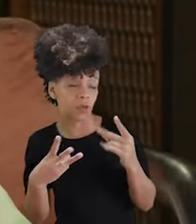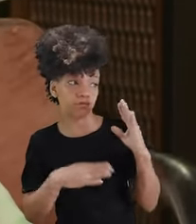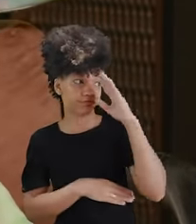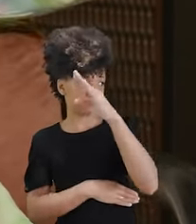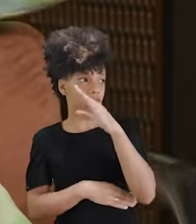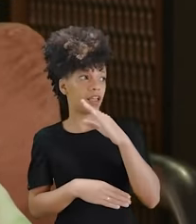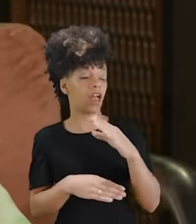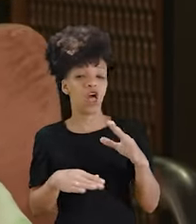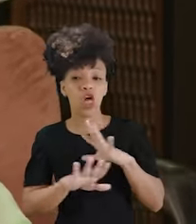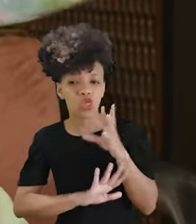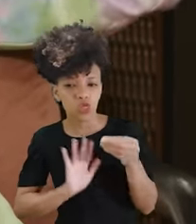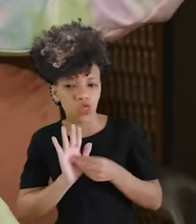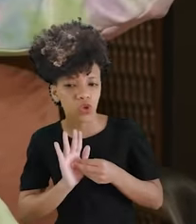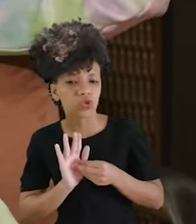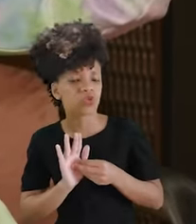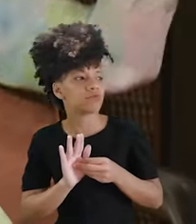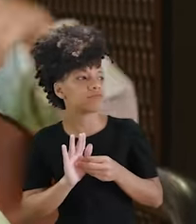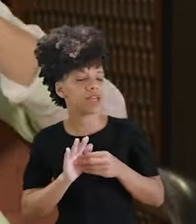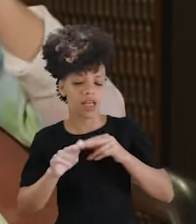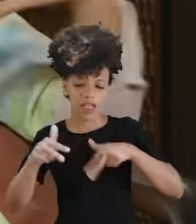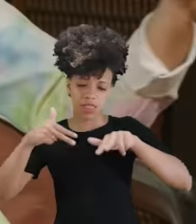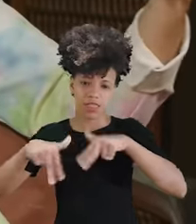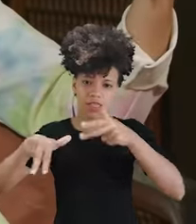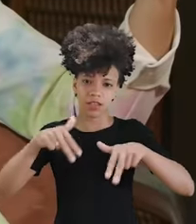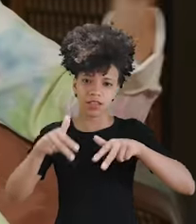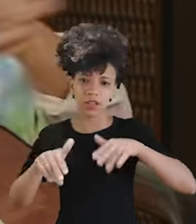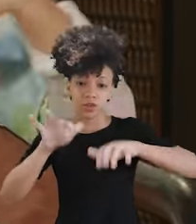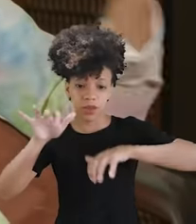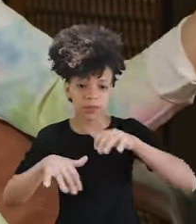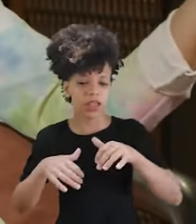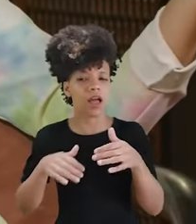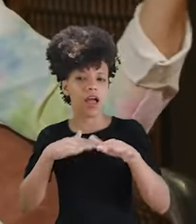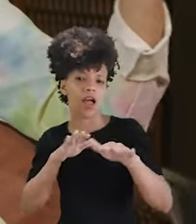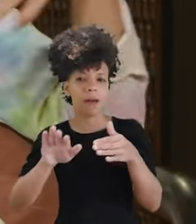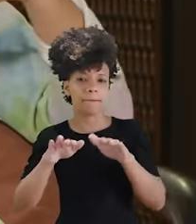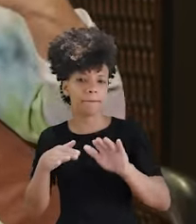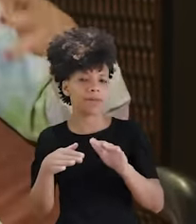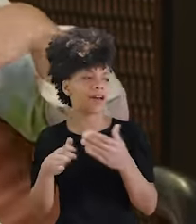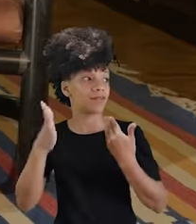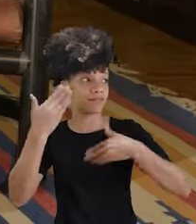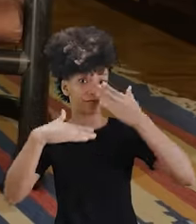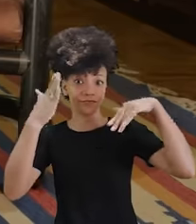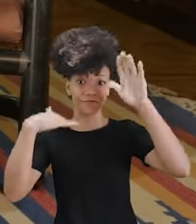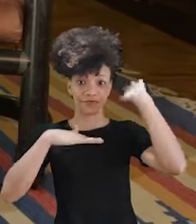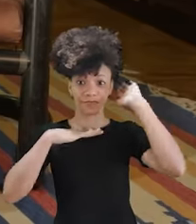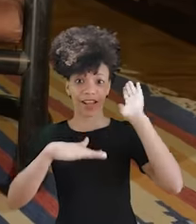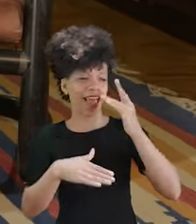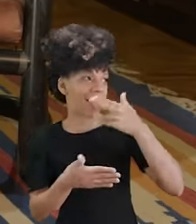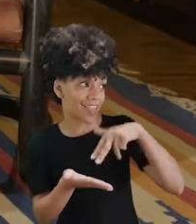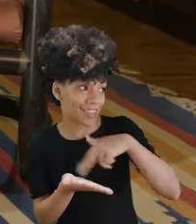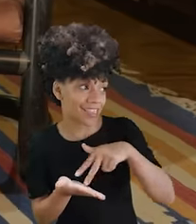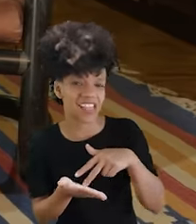todos os oficiais dançando na piscina danças brasileiras tipo a dança da mãozinha Ragatanga